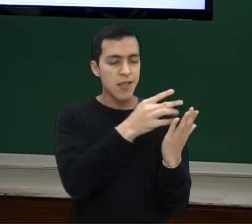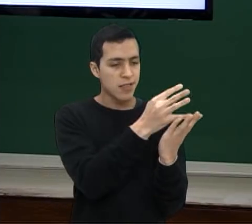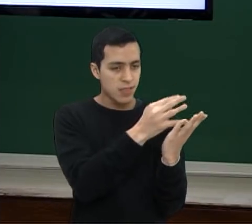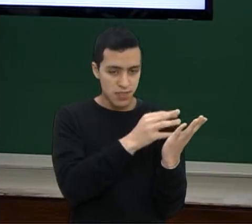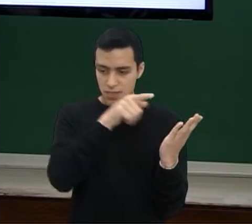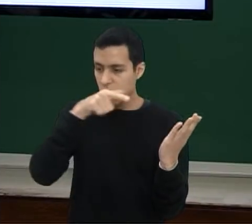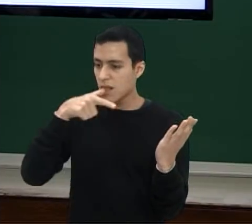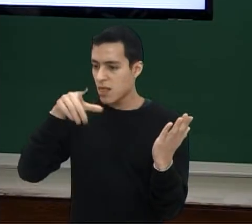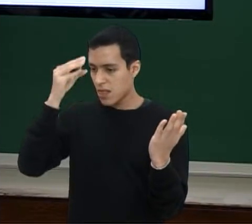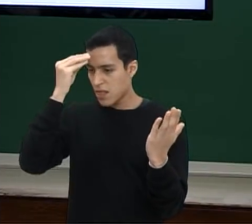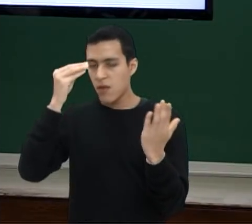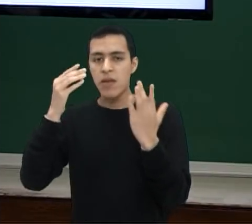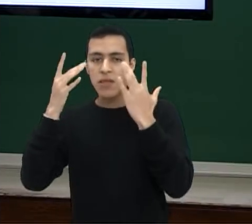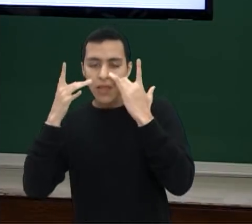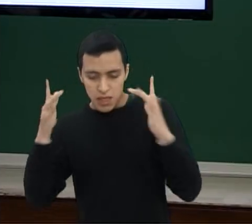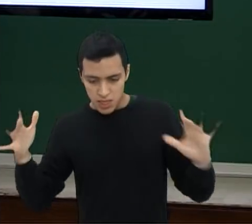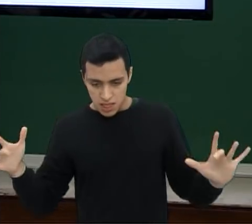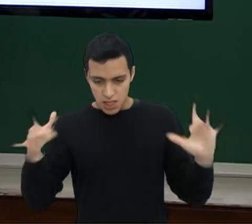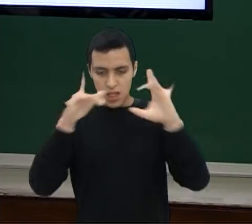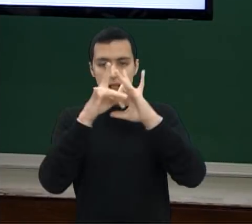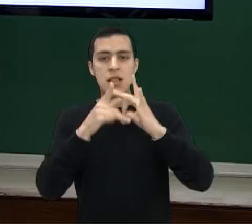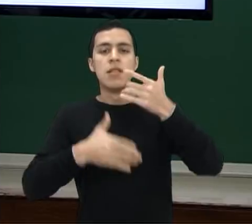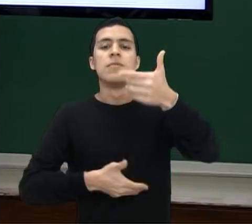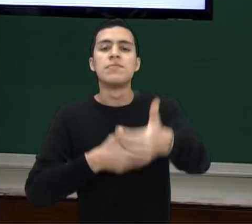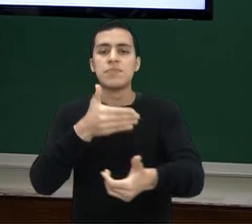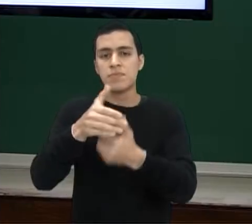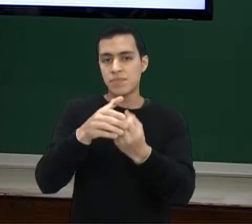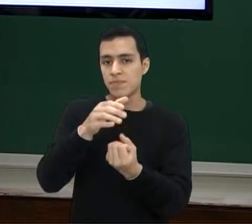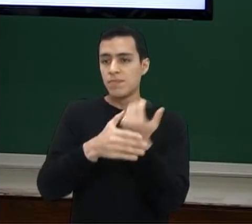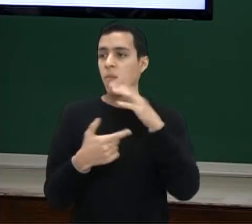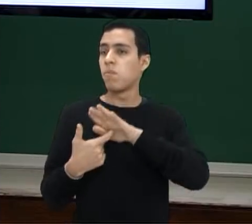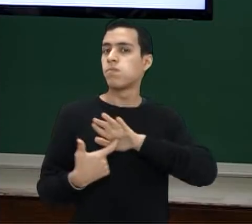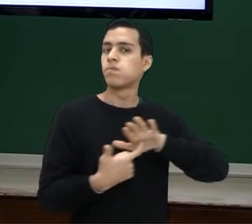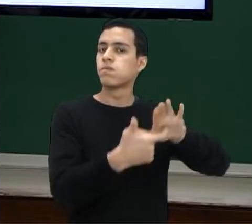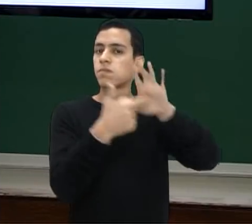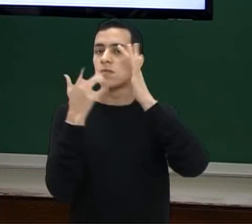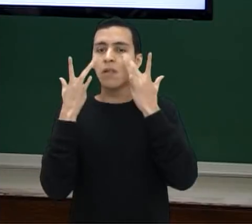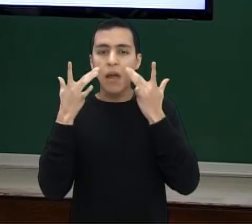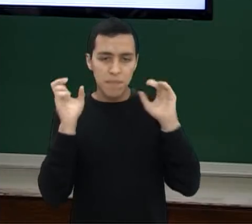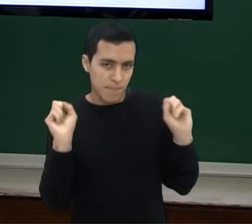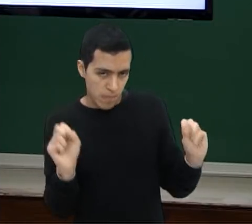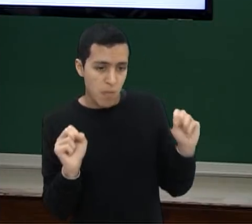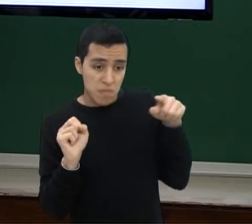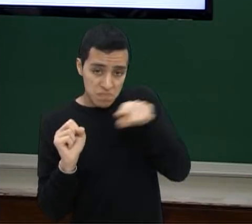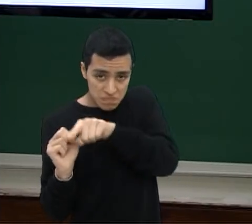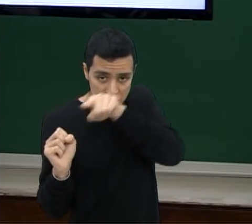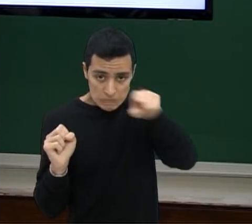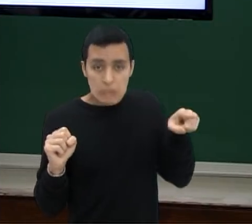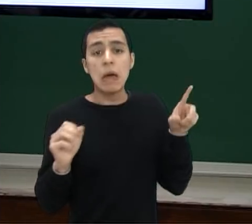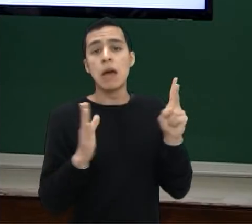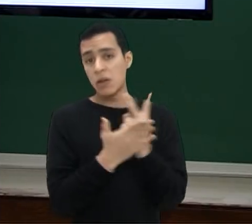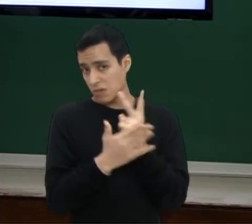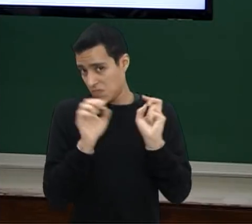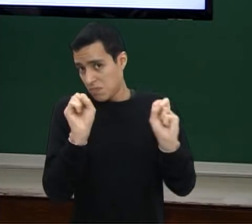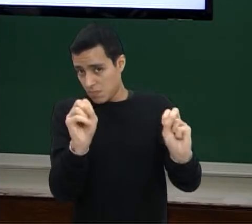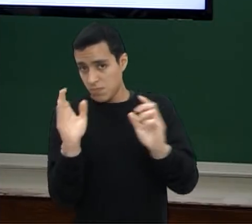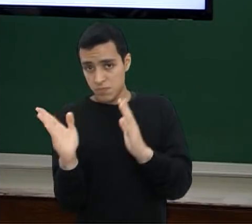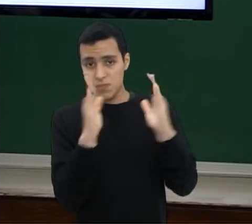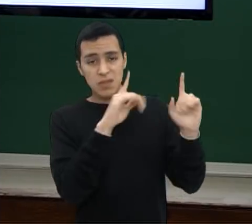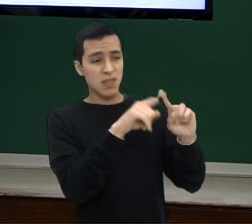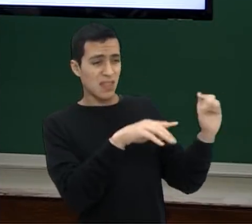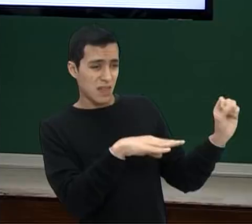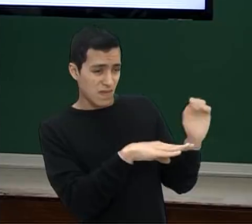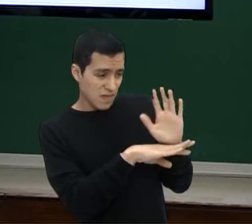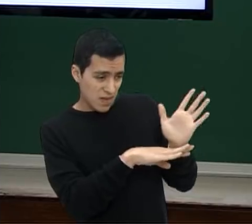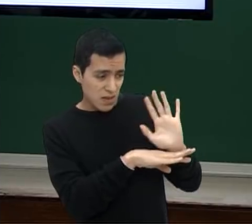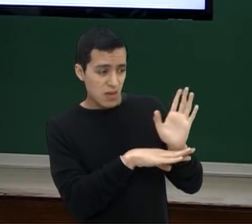trazer um texto literário e transformar numa peça teatral, certo? Posso trazer lá um filme que foi